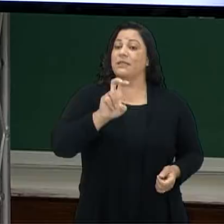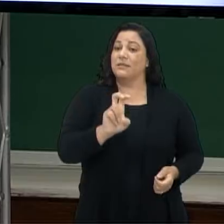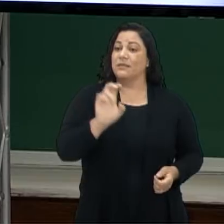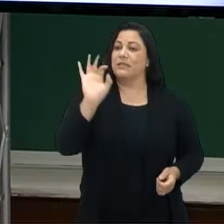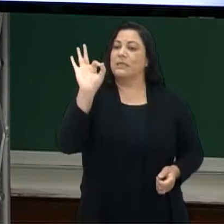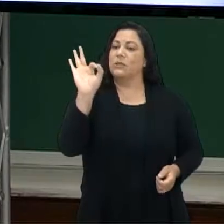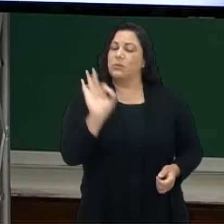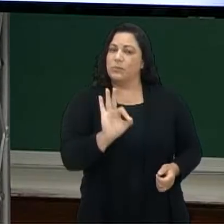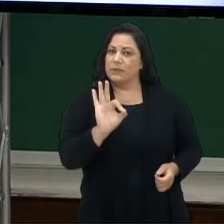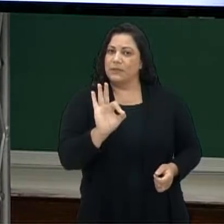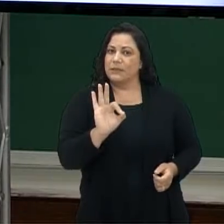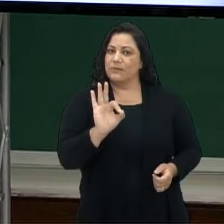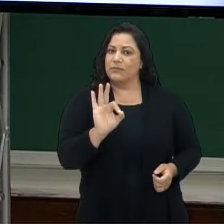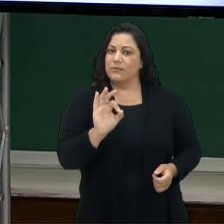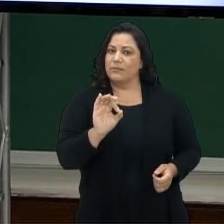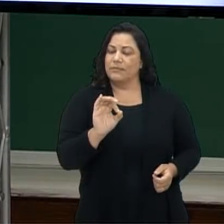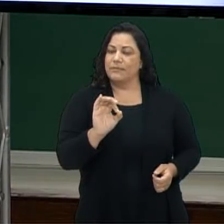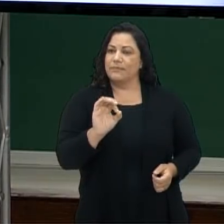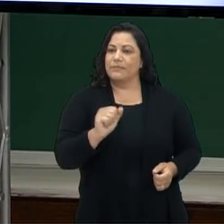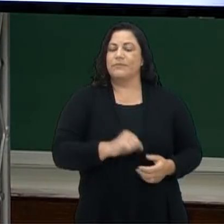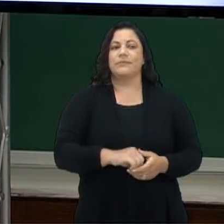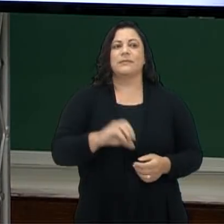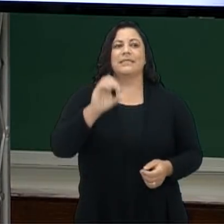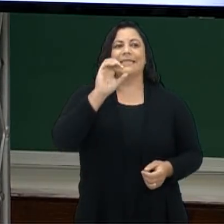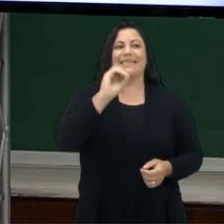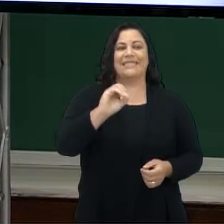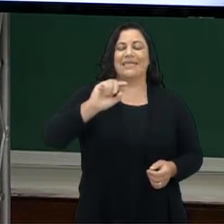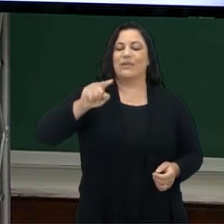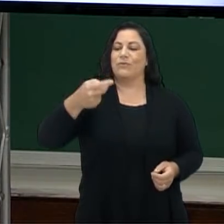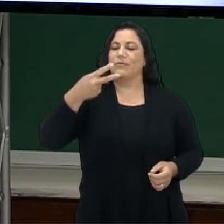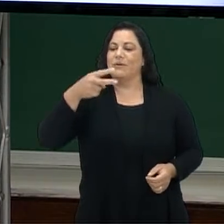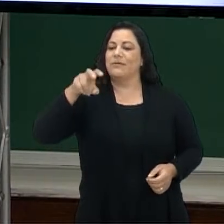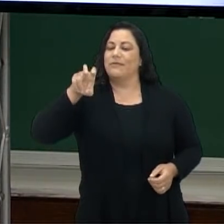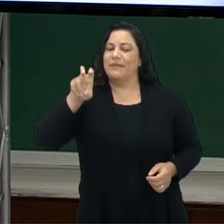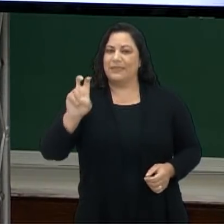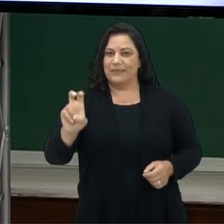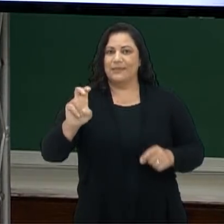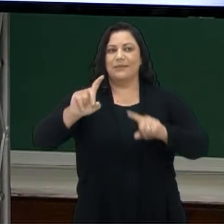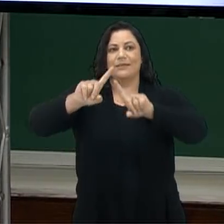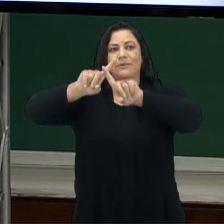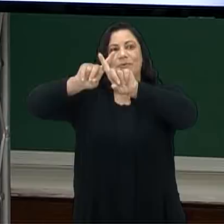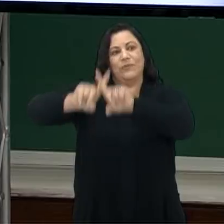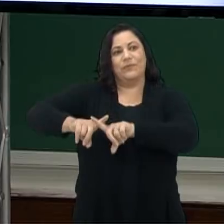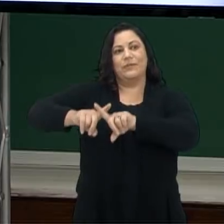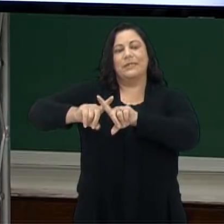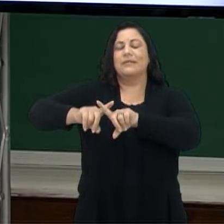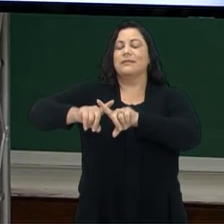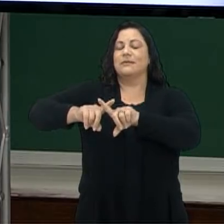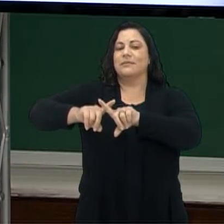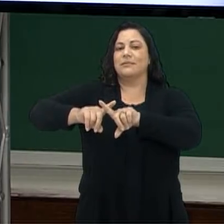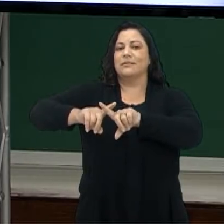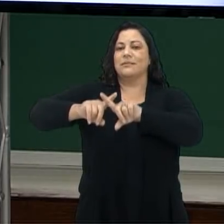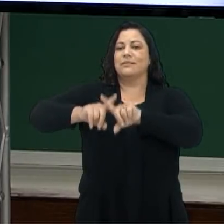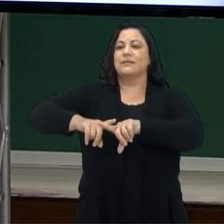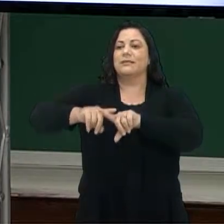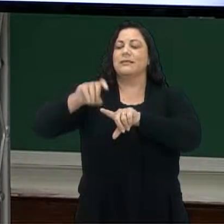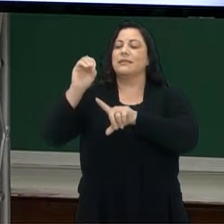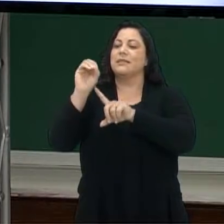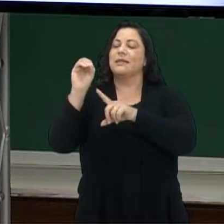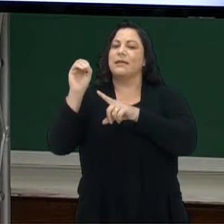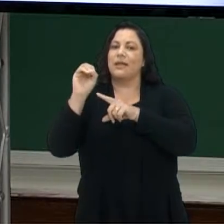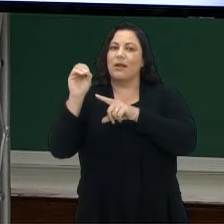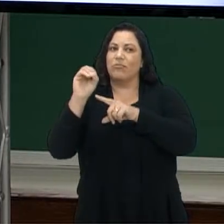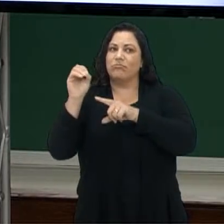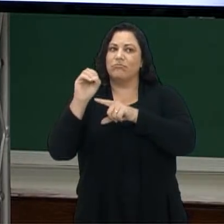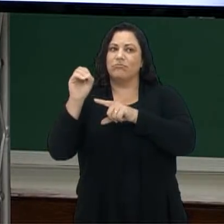25% eu transformo em decimal e vai ficar 0,25 vezes a quantidade de graus que tem um